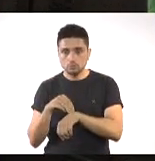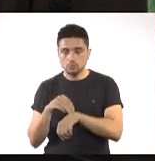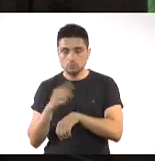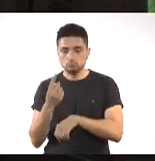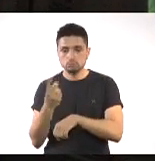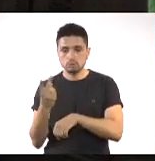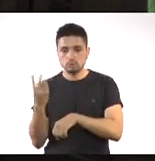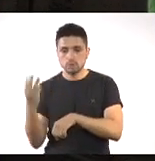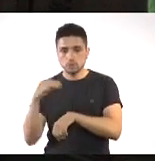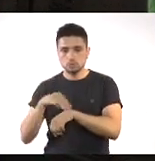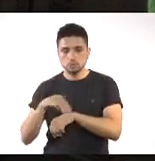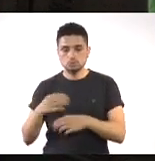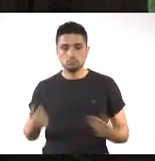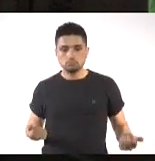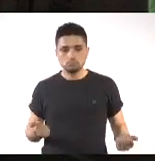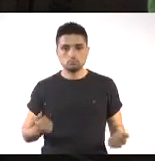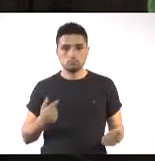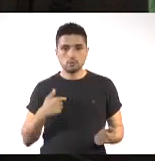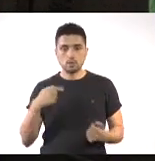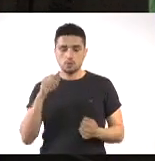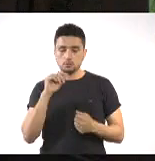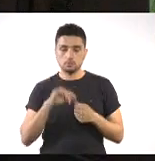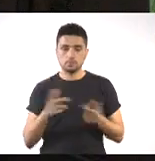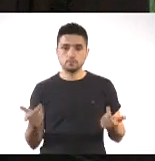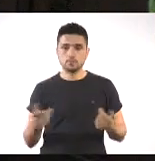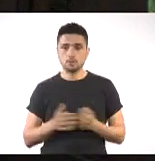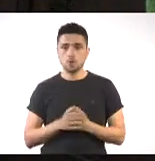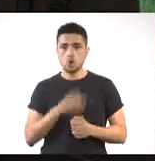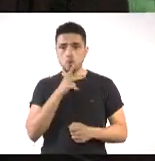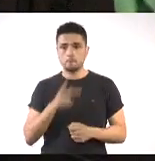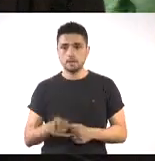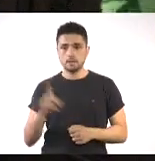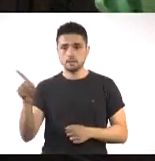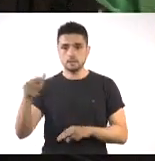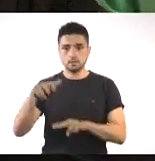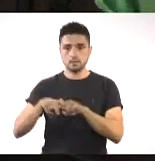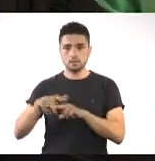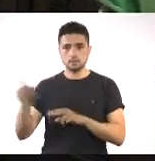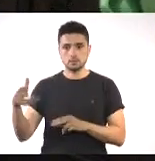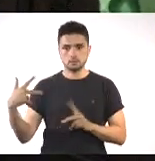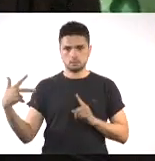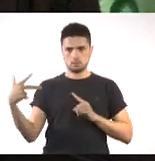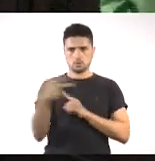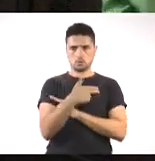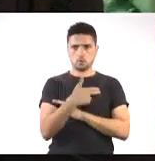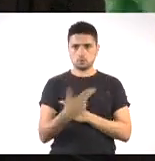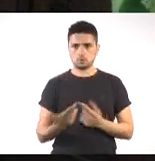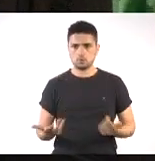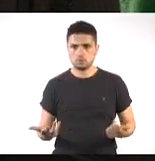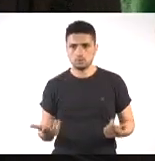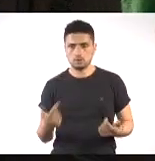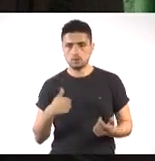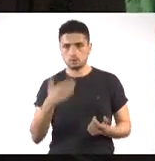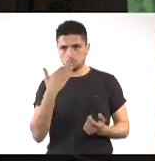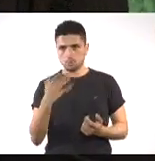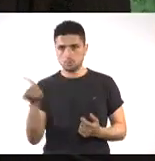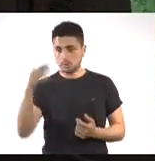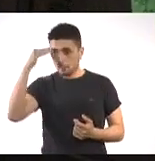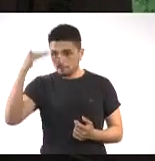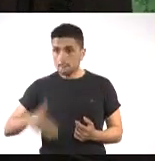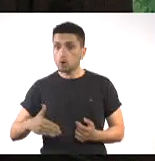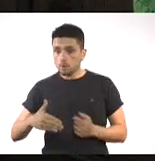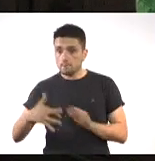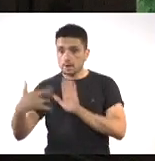fazer isso, o presidente da Comissão de Segurança, naquele momento, interrompeu-me, e quando eu pedi que ele me provasse